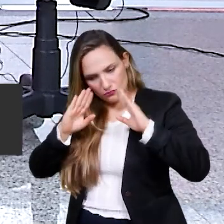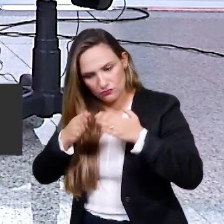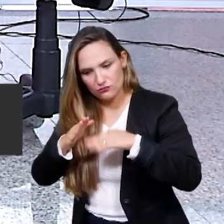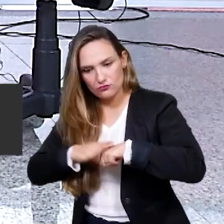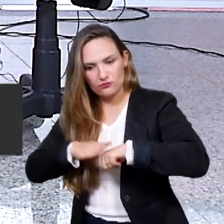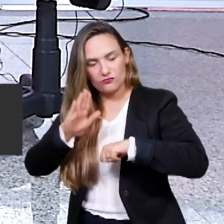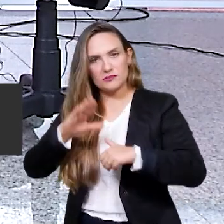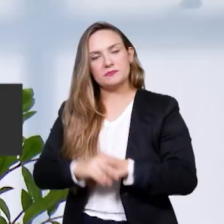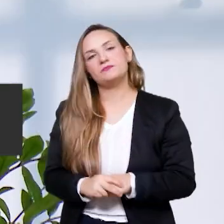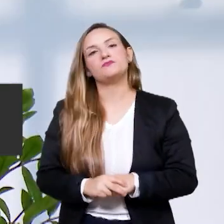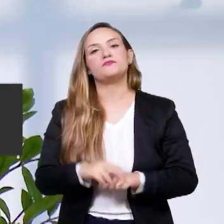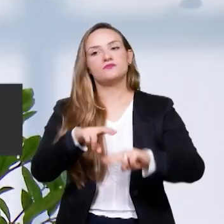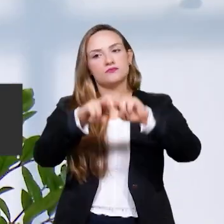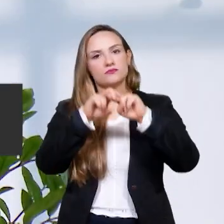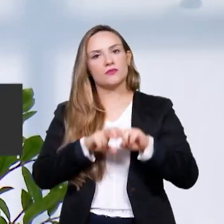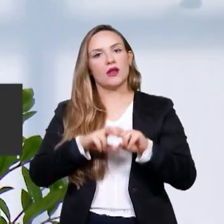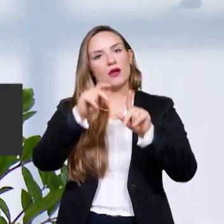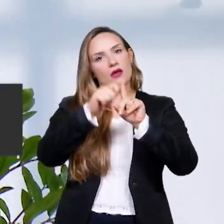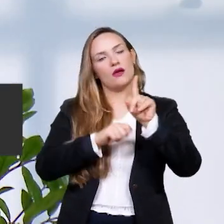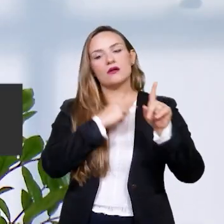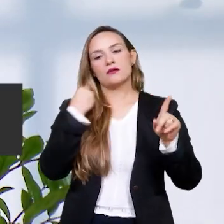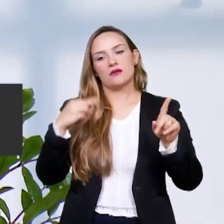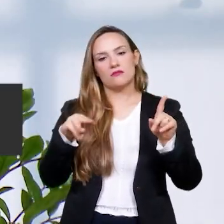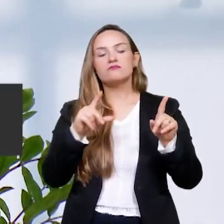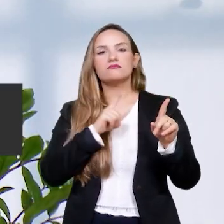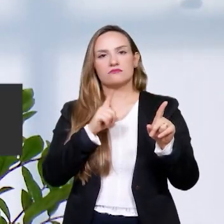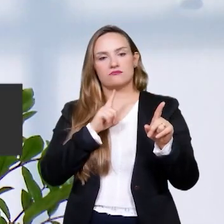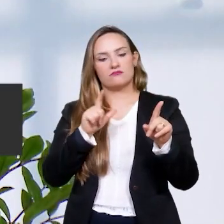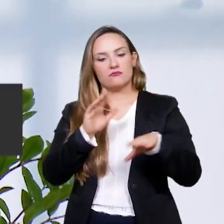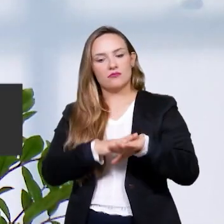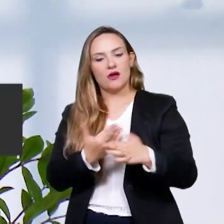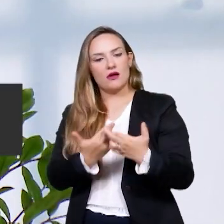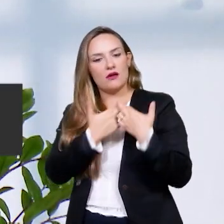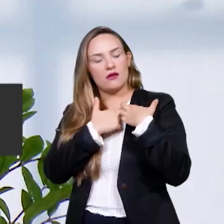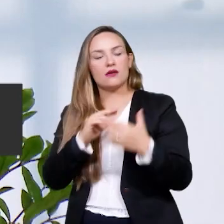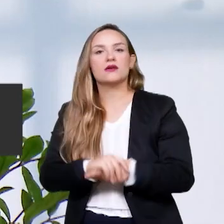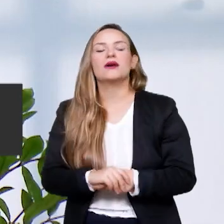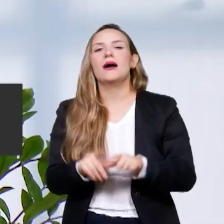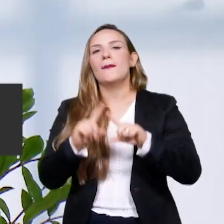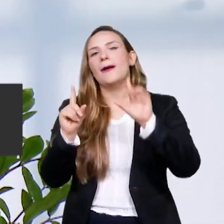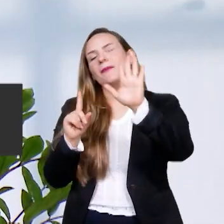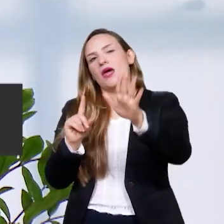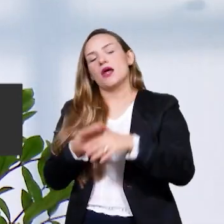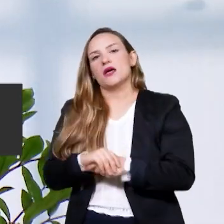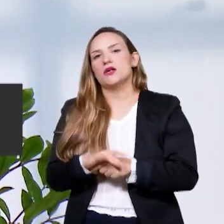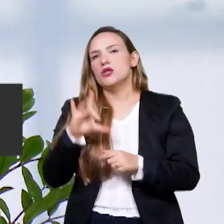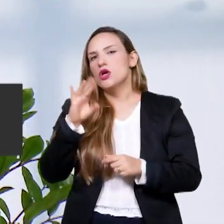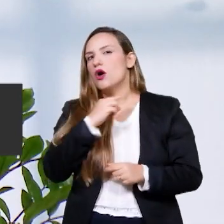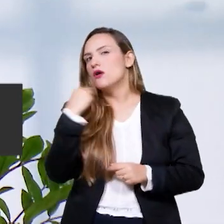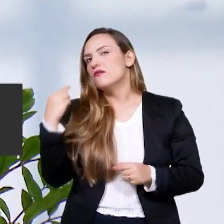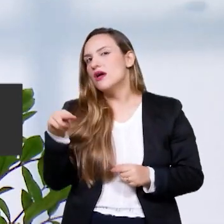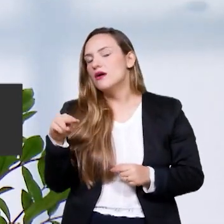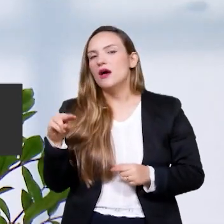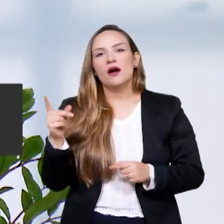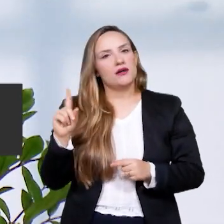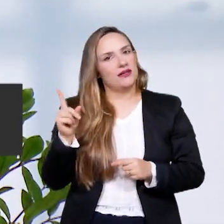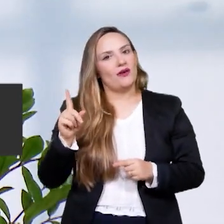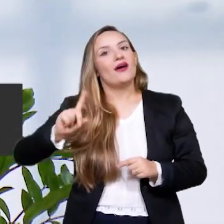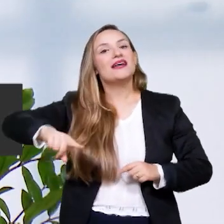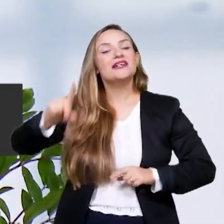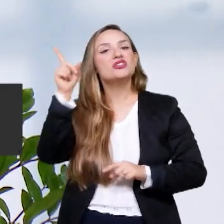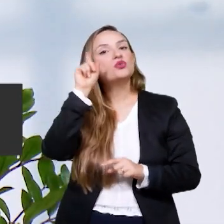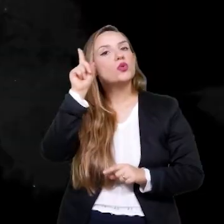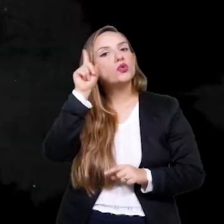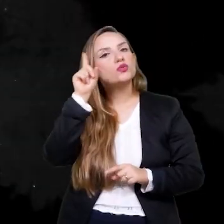ênfase, sabe? Então, o mês de novembro, ele tem essa função. Mas muito mais do que novembro, o dia a